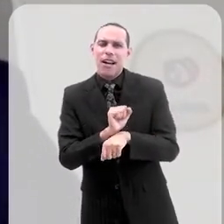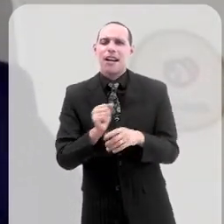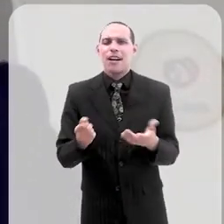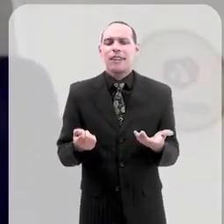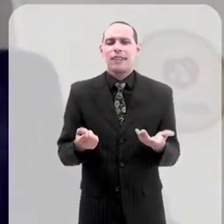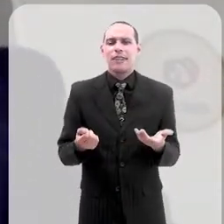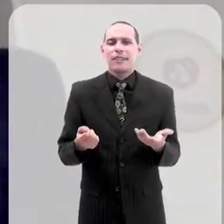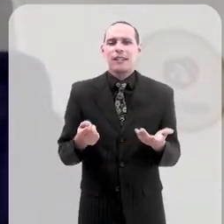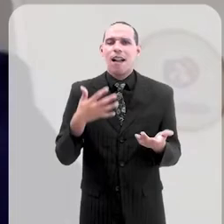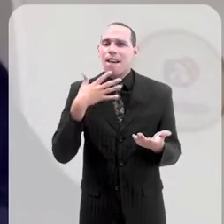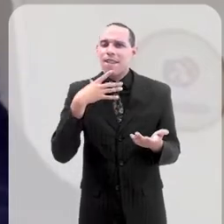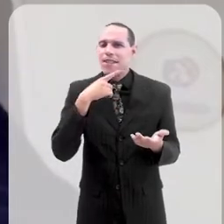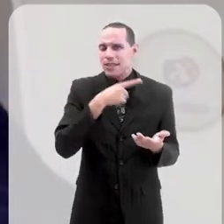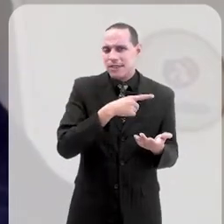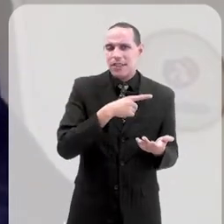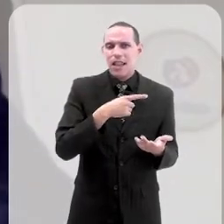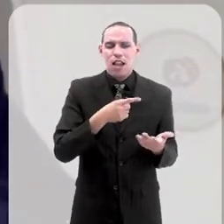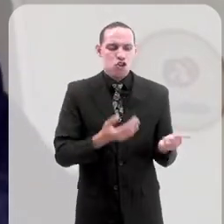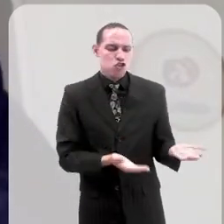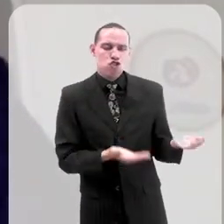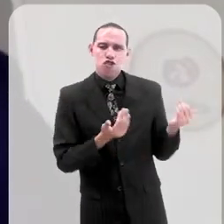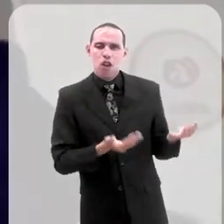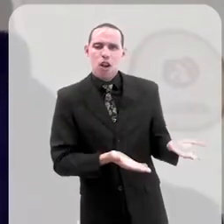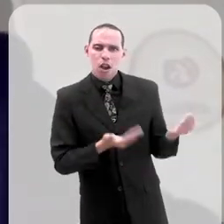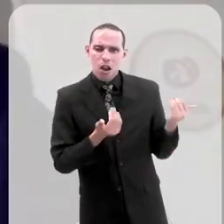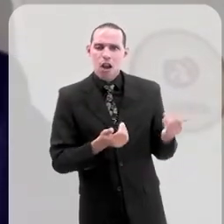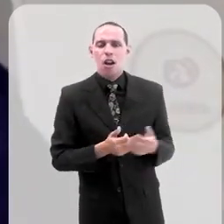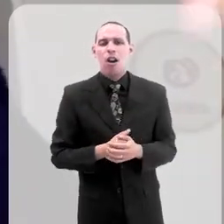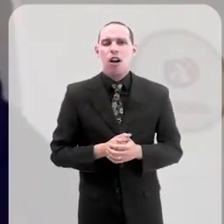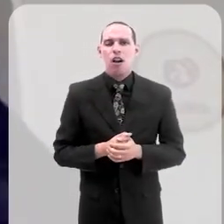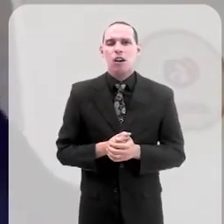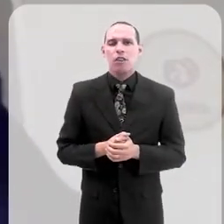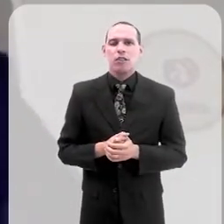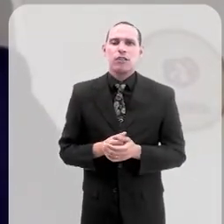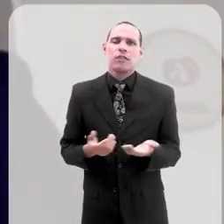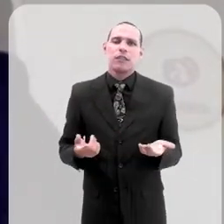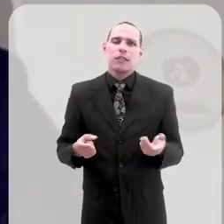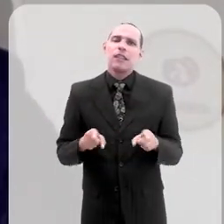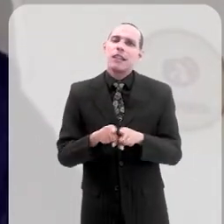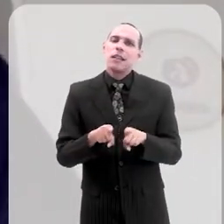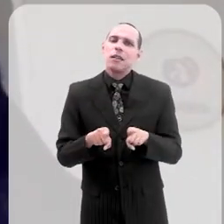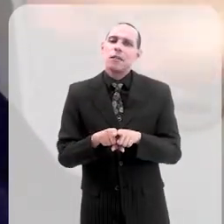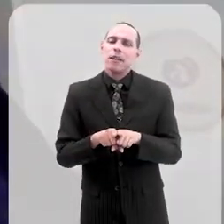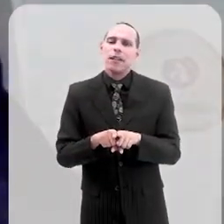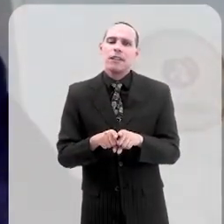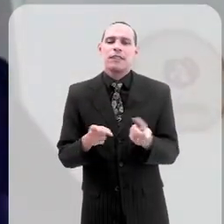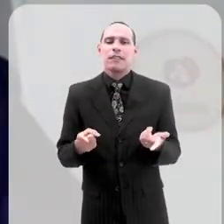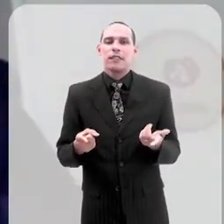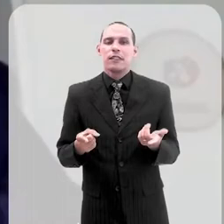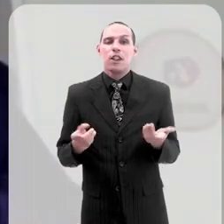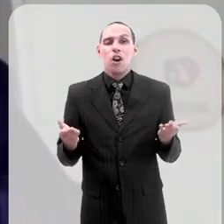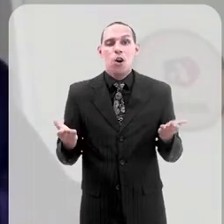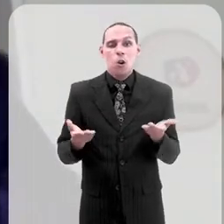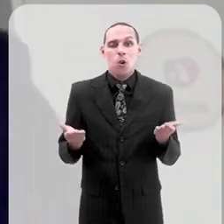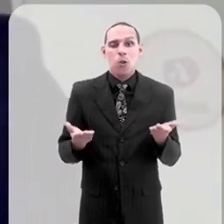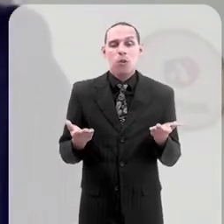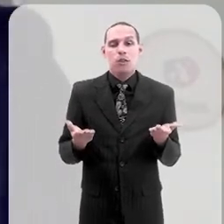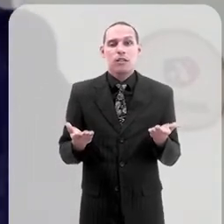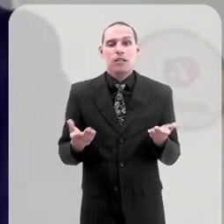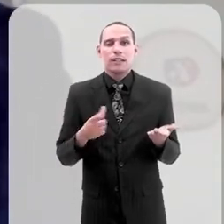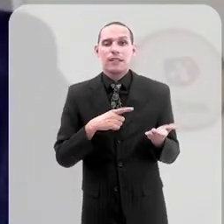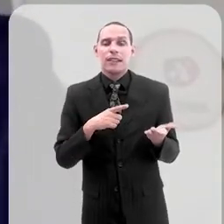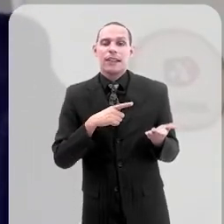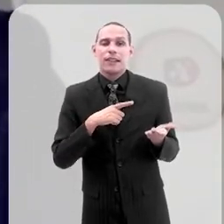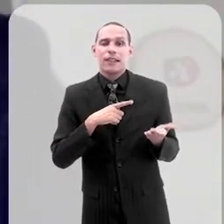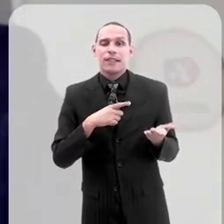dessas pessoas, desses jovens com autismo, ensinando os pais a usarem. E hoje ele tem, assim, ele tem